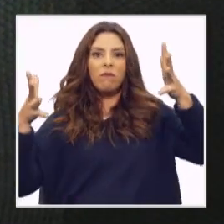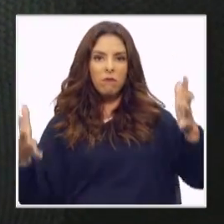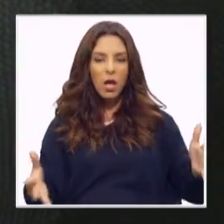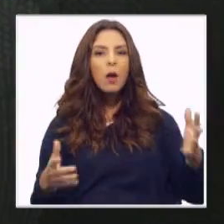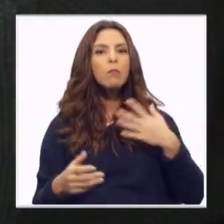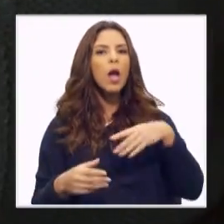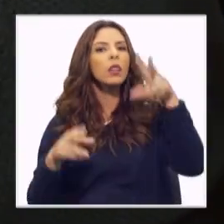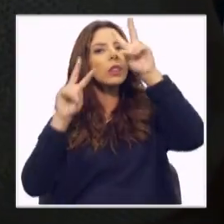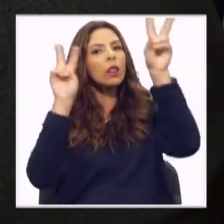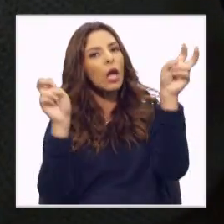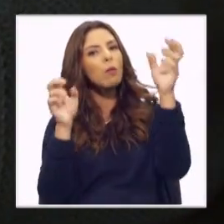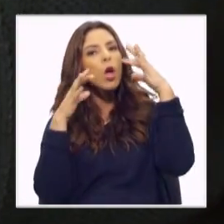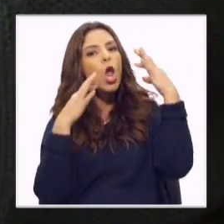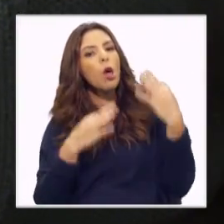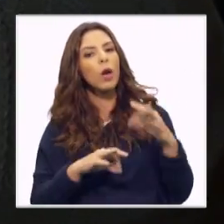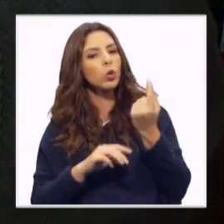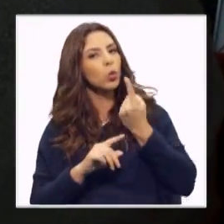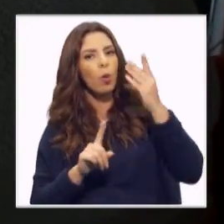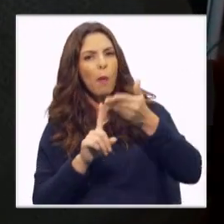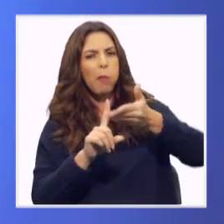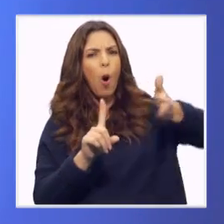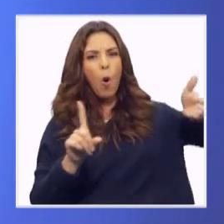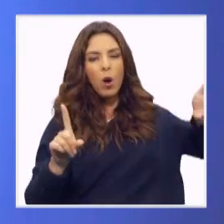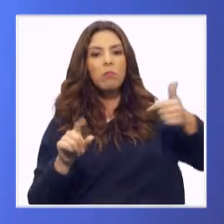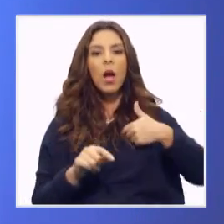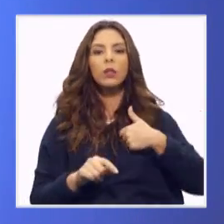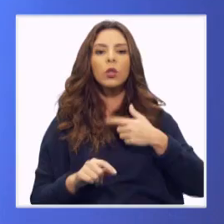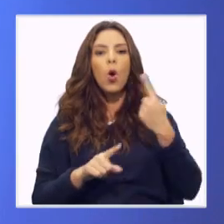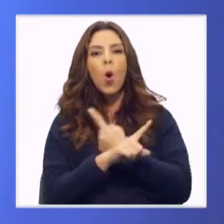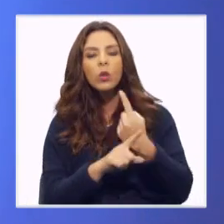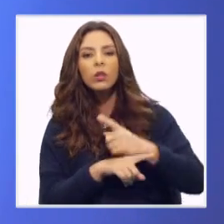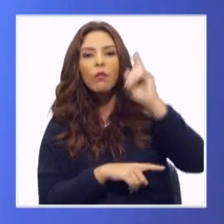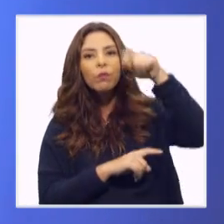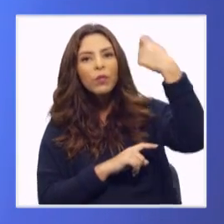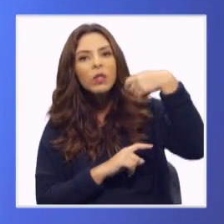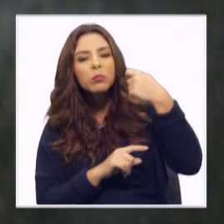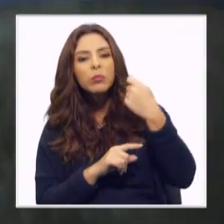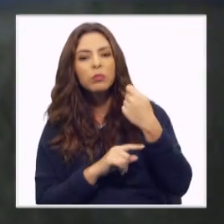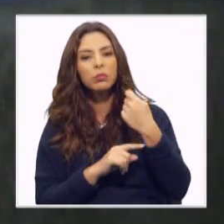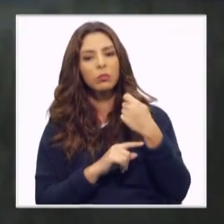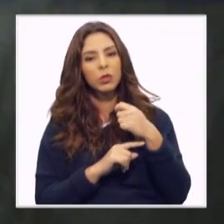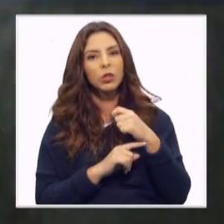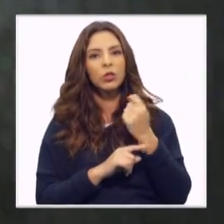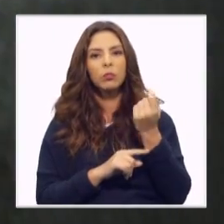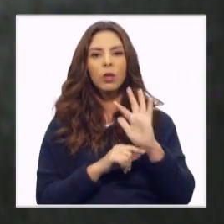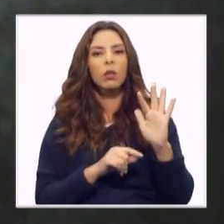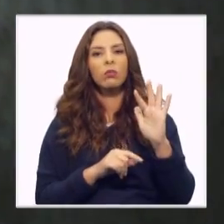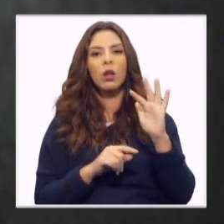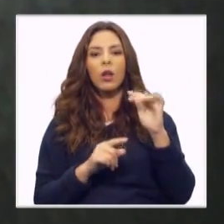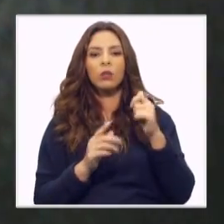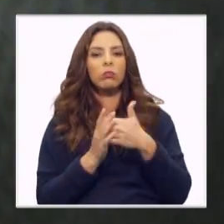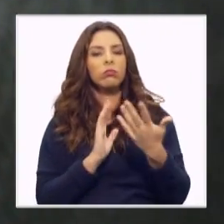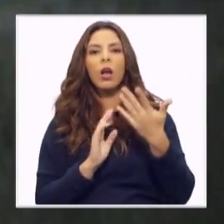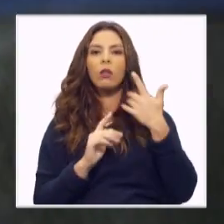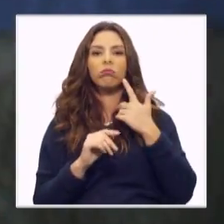tinha nada a ver com aquilo que, pronto, que era normal de se ver. Baseei-me em temas de ficção científica e filmes tipo